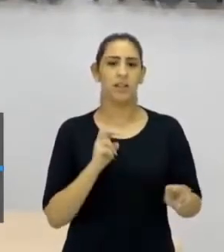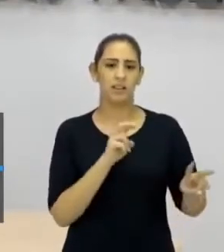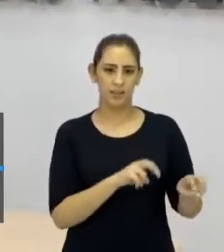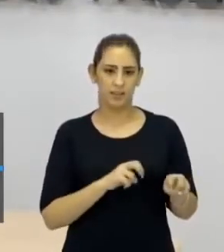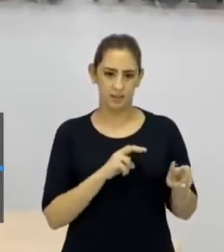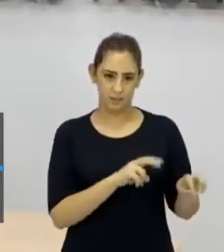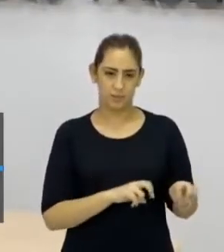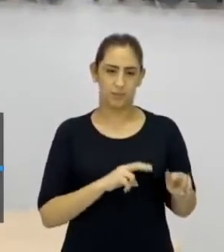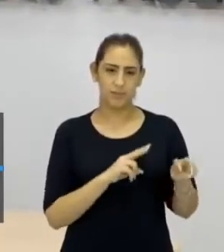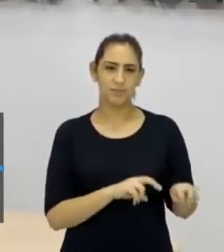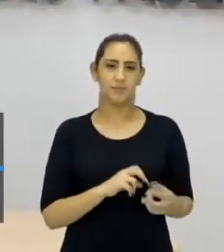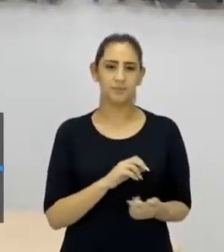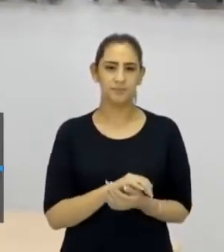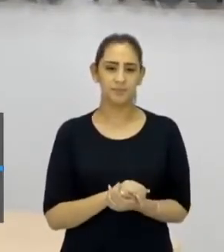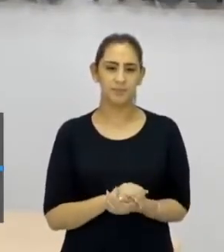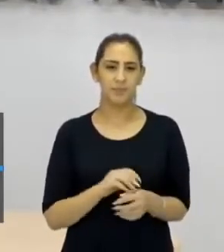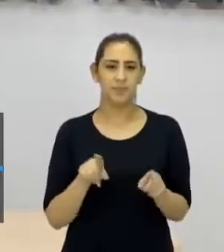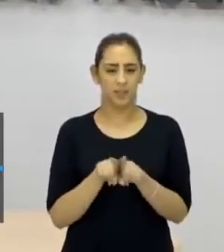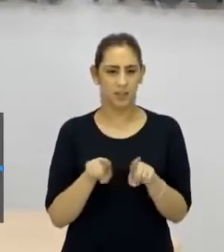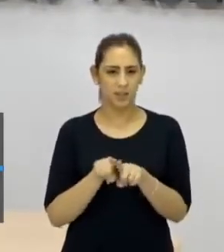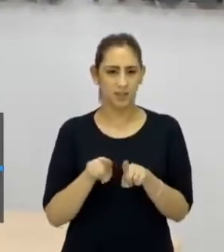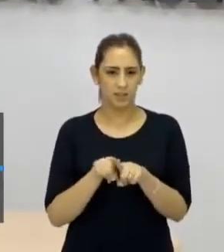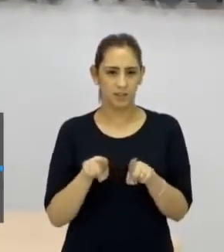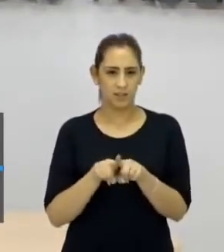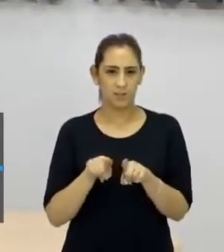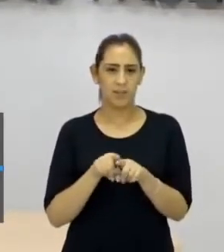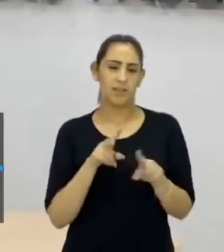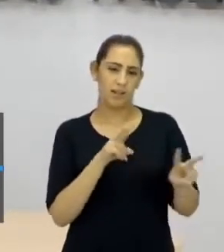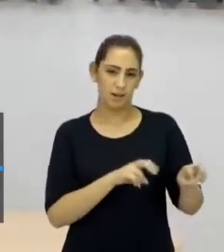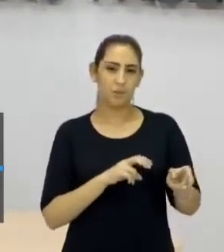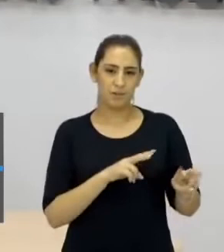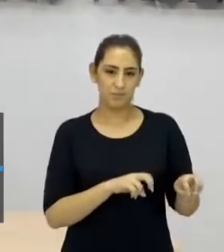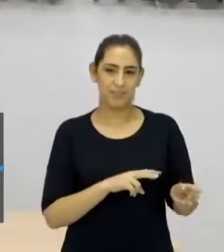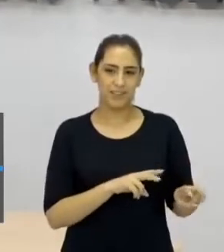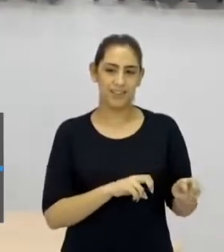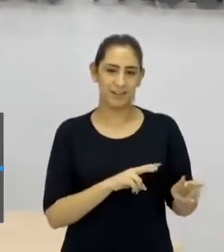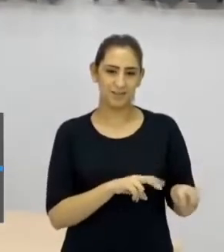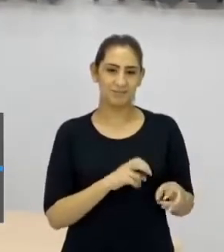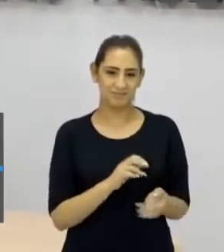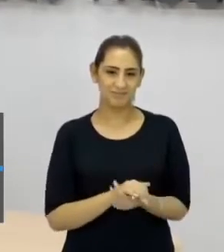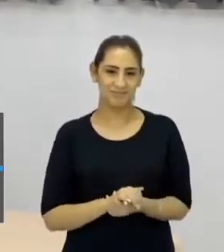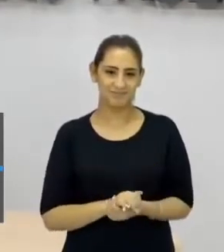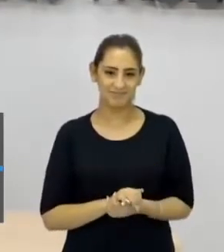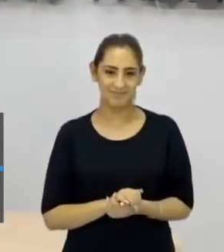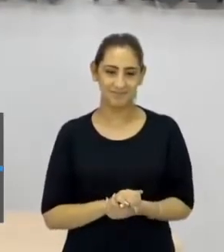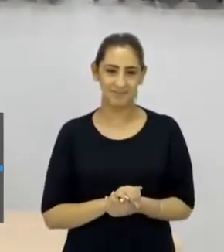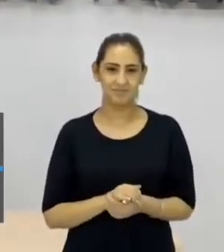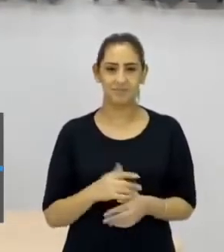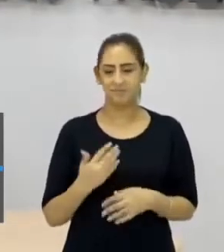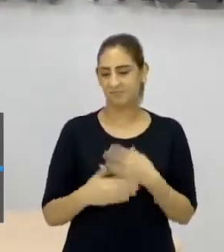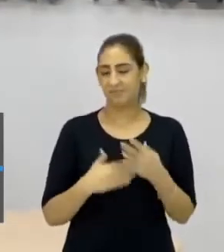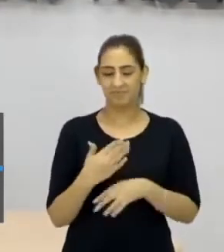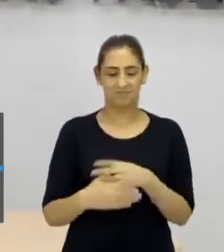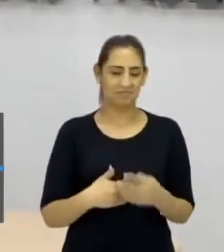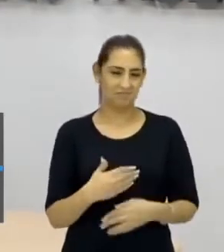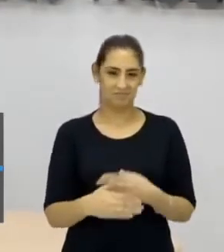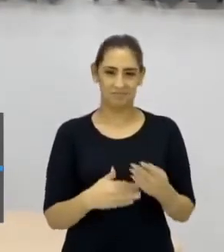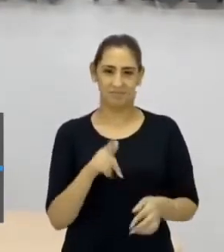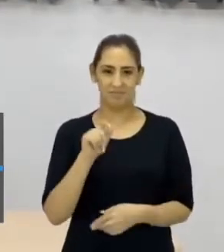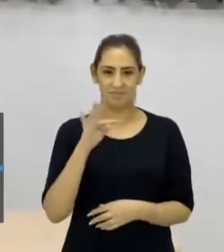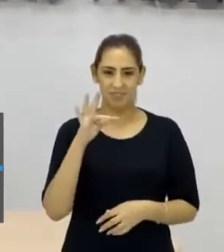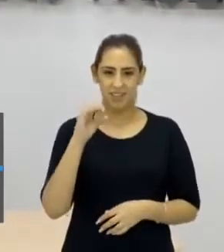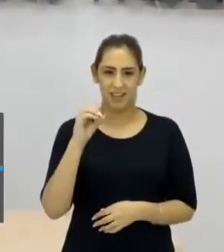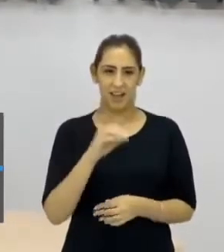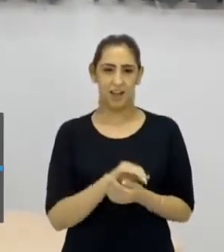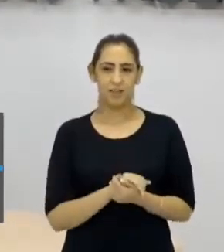agricultura como também da pecuária, né? E a gente vai ver isso no decorrer das aulas, através de gráficos aí e mapas